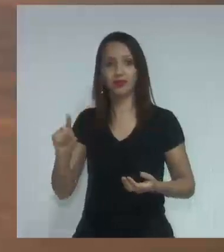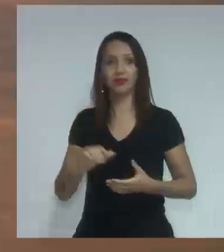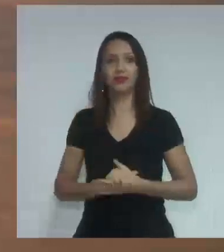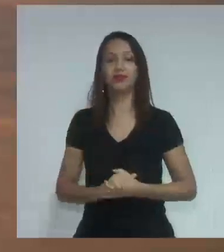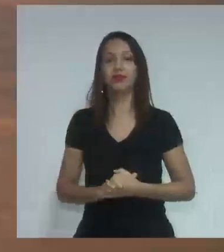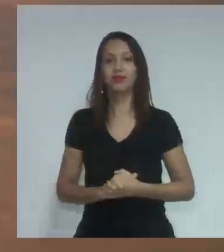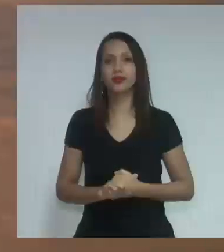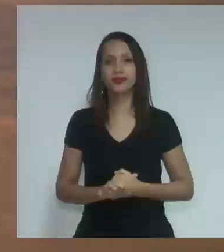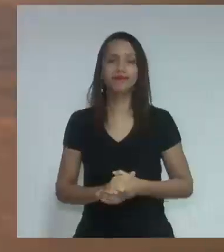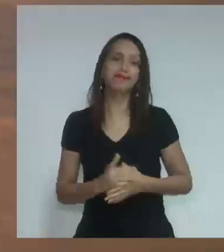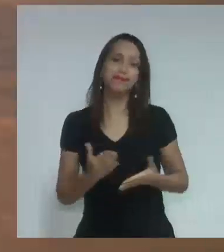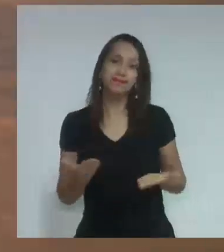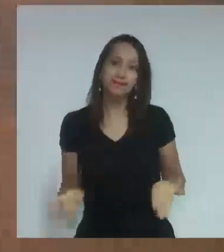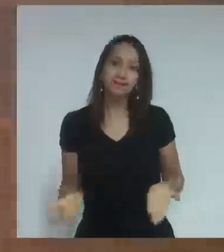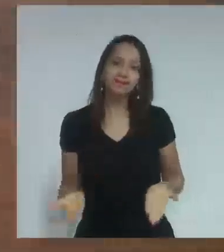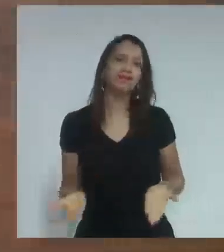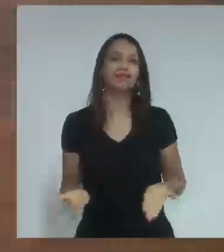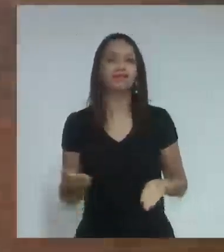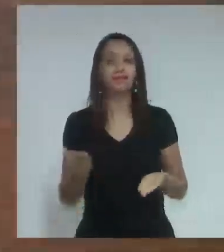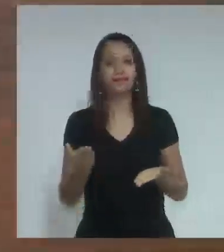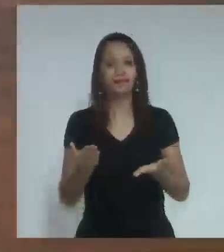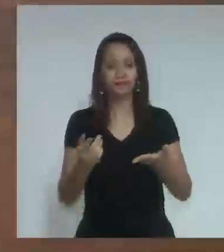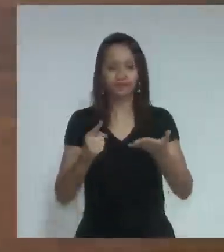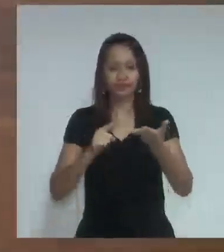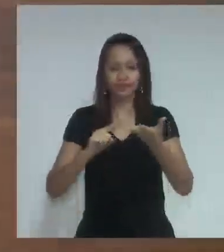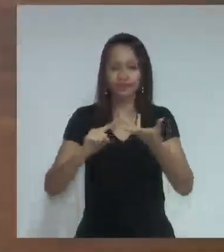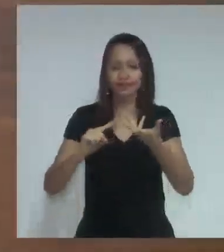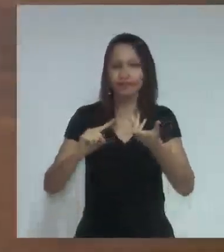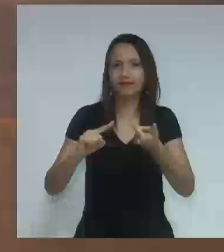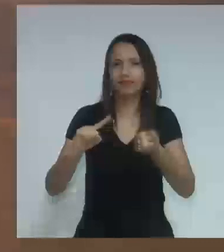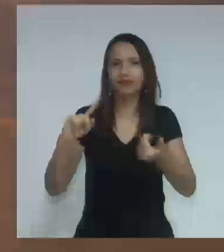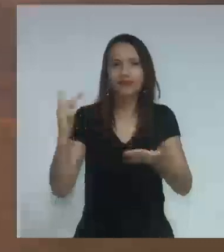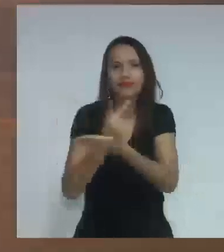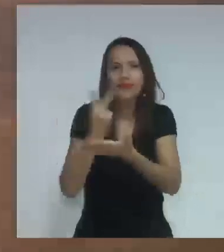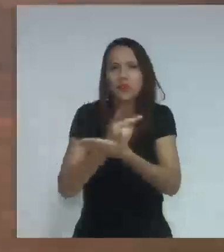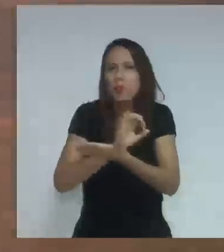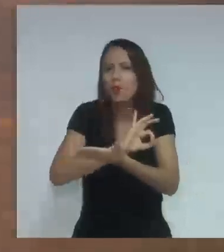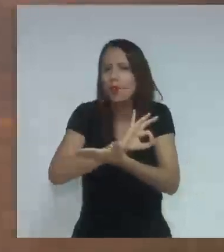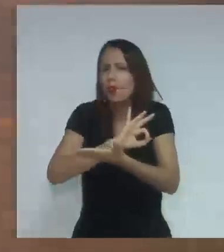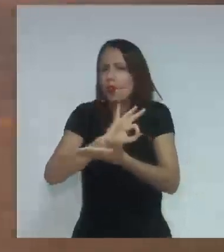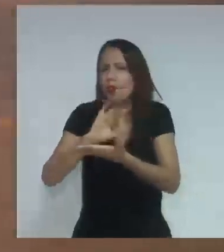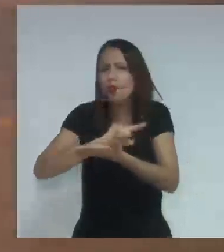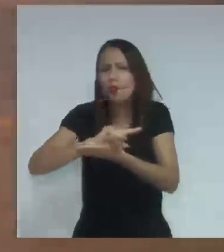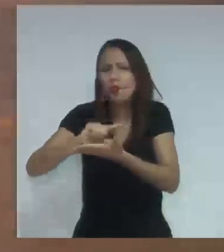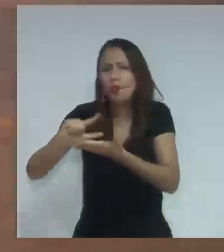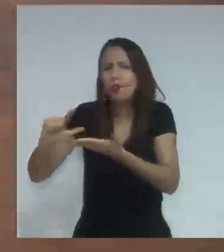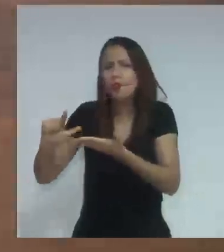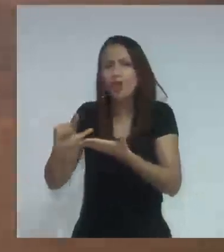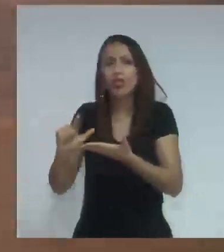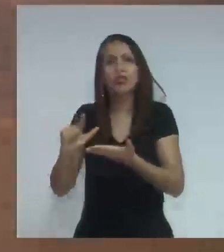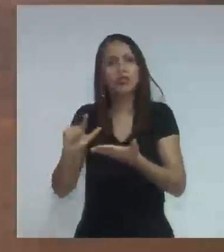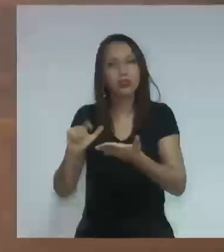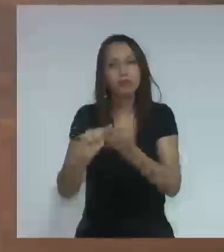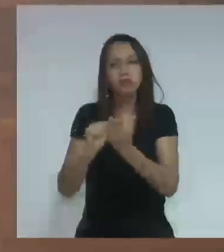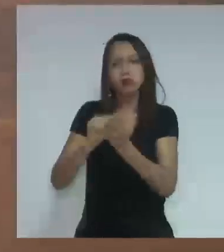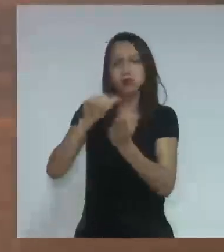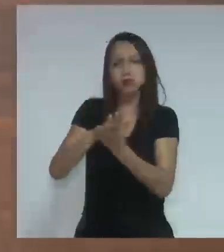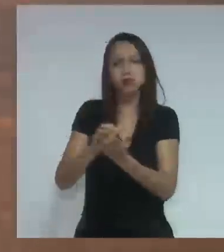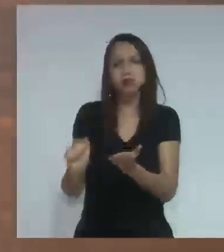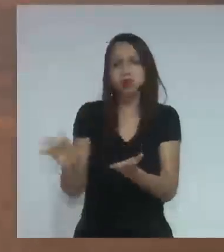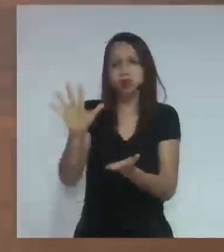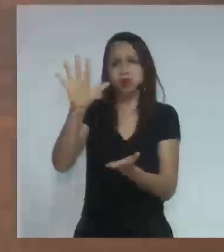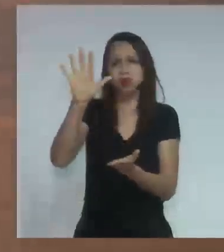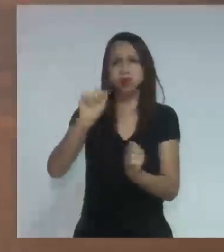A inexistência de qualquer irregularidade, faturamento, superfaturamento, porque é importante a gente registrar